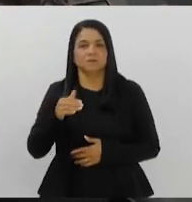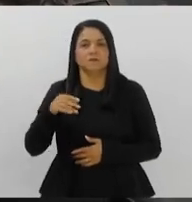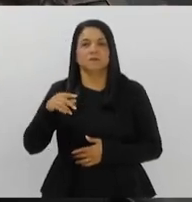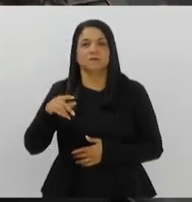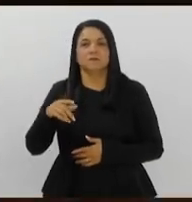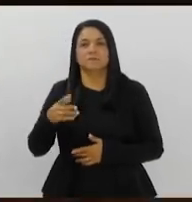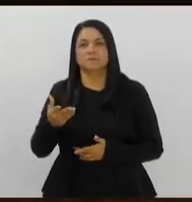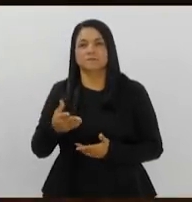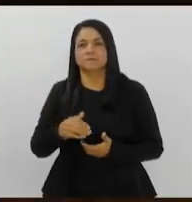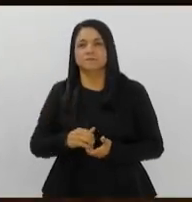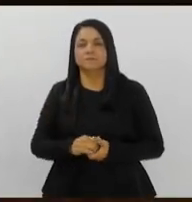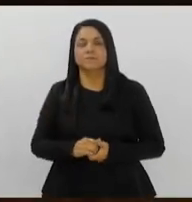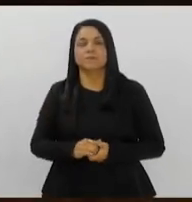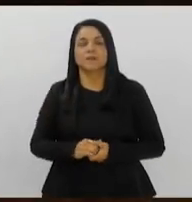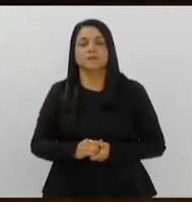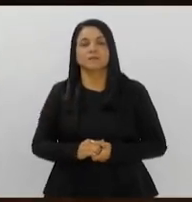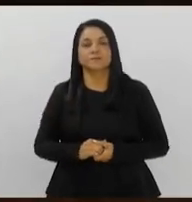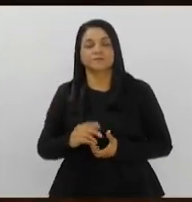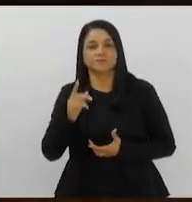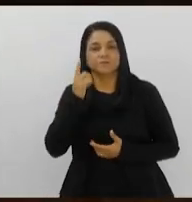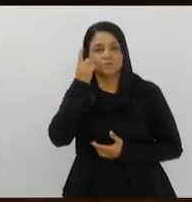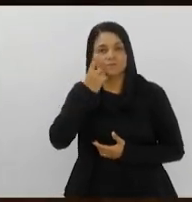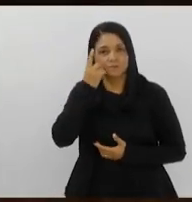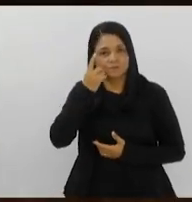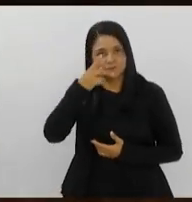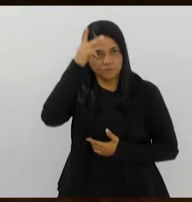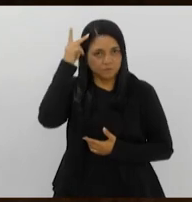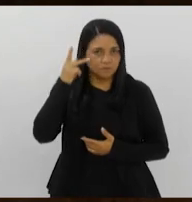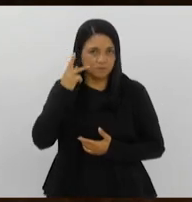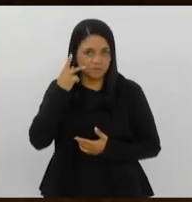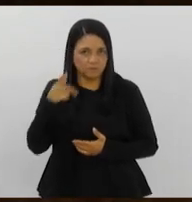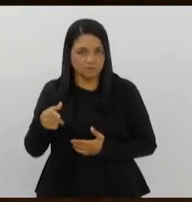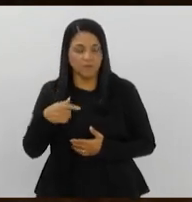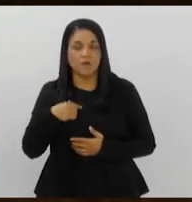presidente, tive a oportunidade,